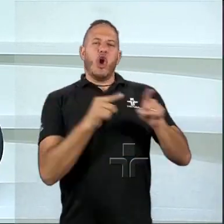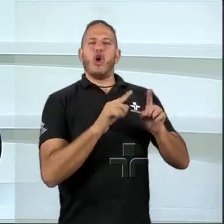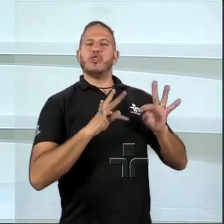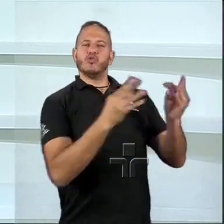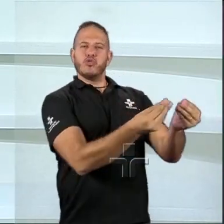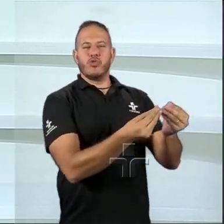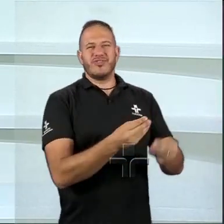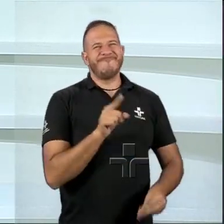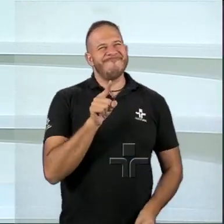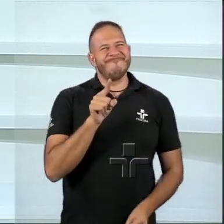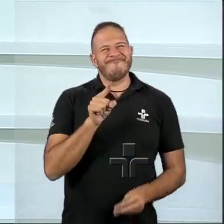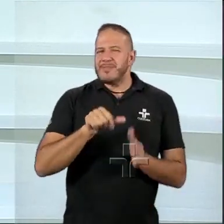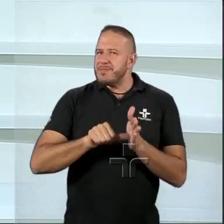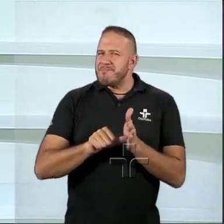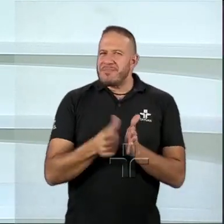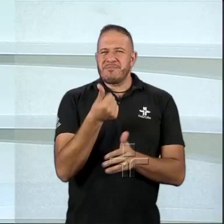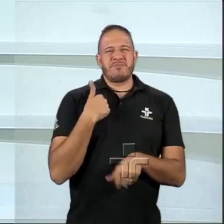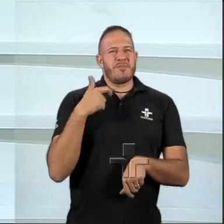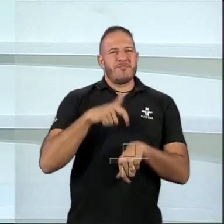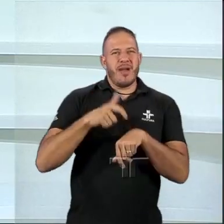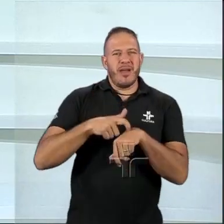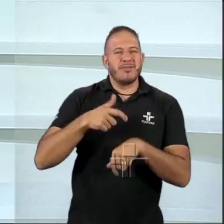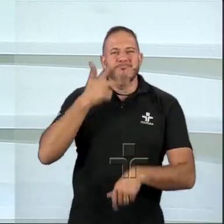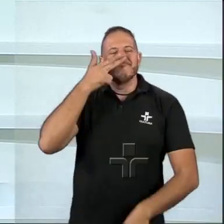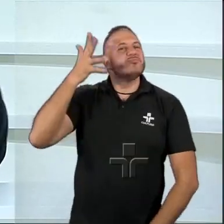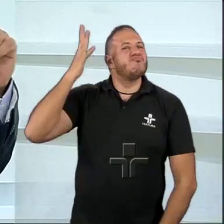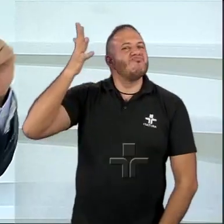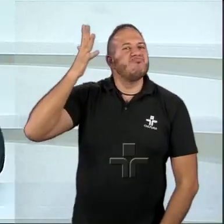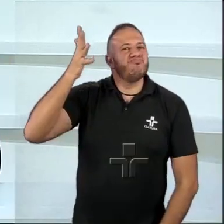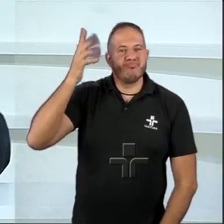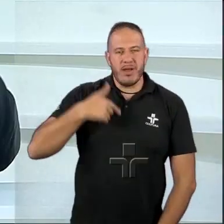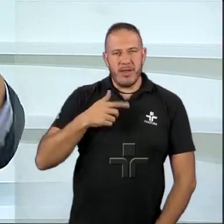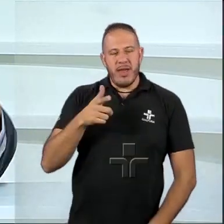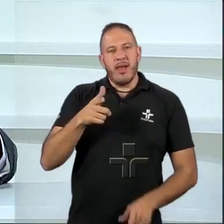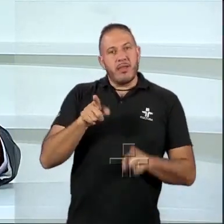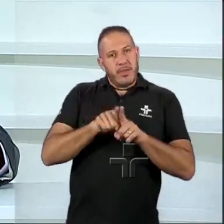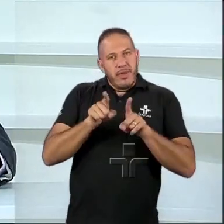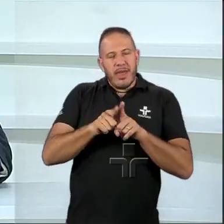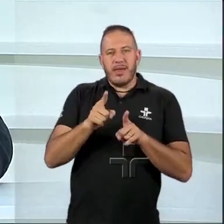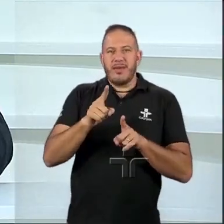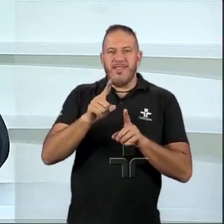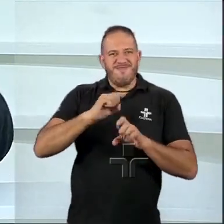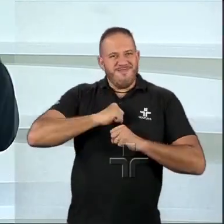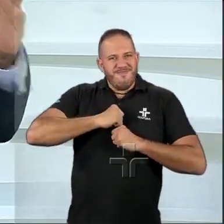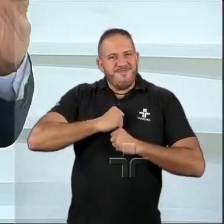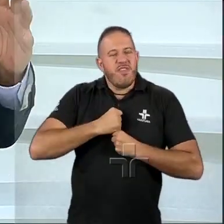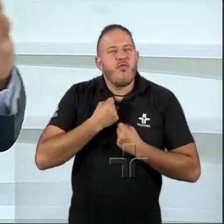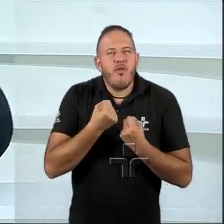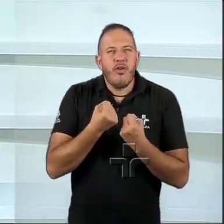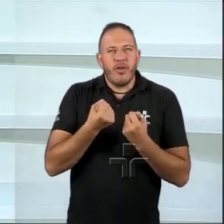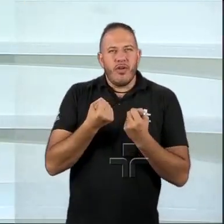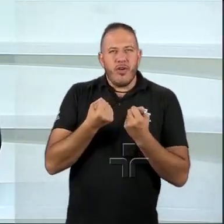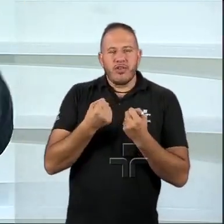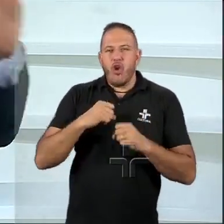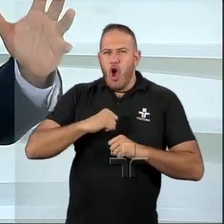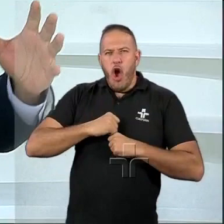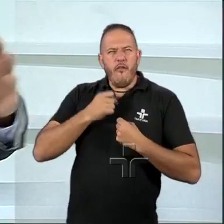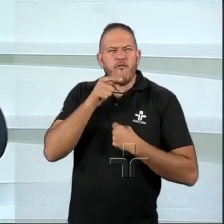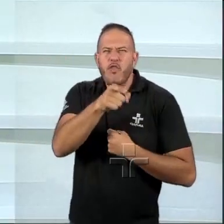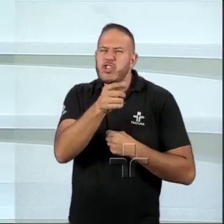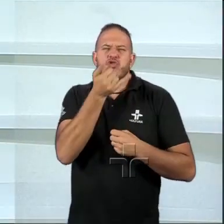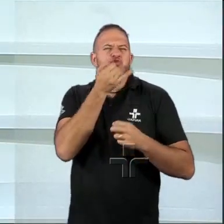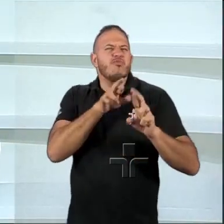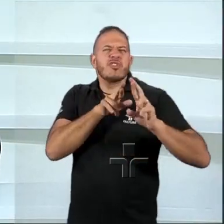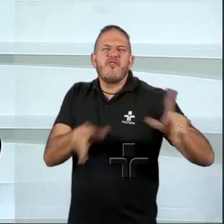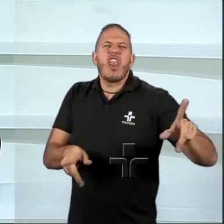o primeiro momento em que o discurso do, entre aspas, ódio de você é diferente de mim, você não